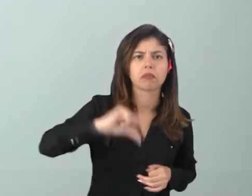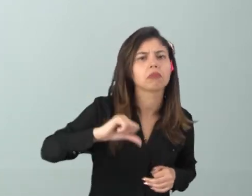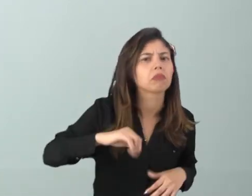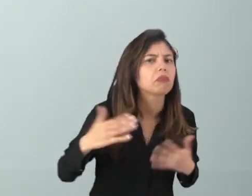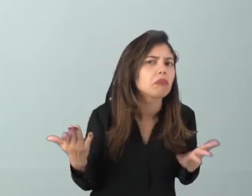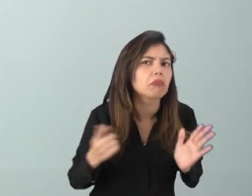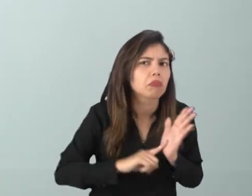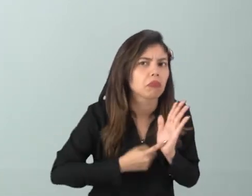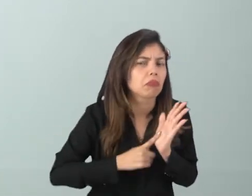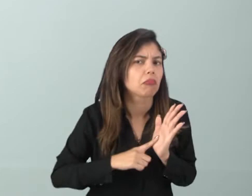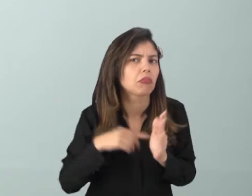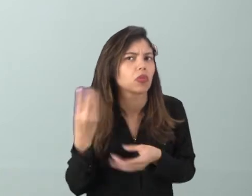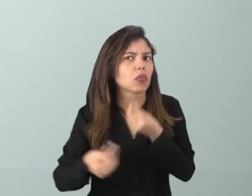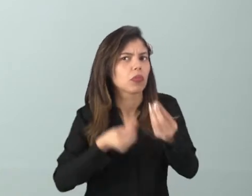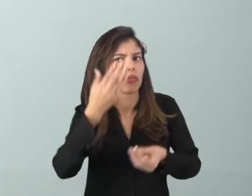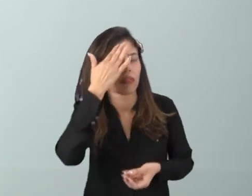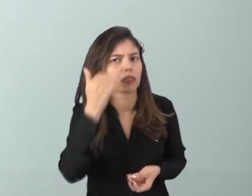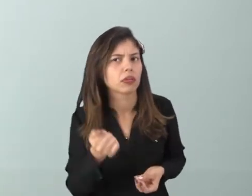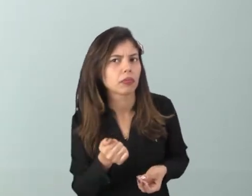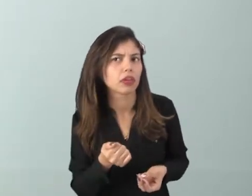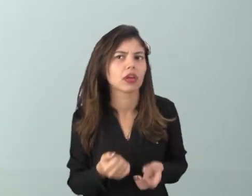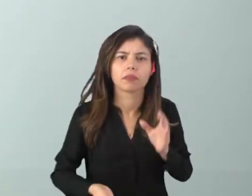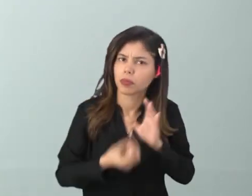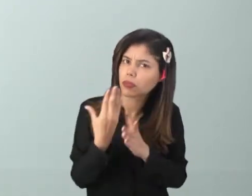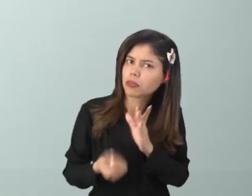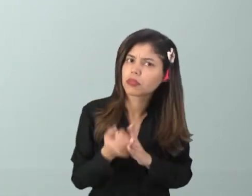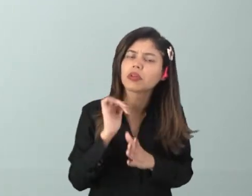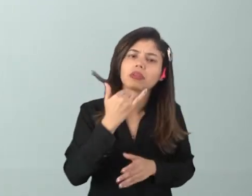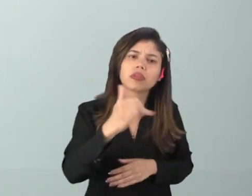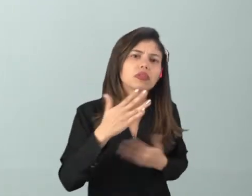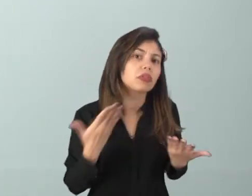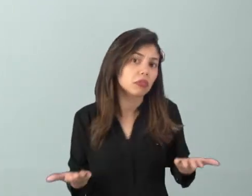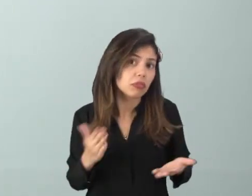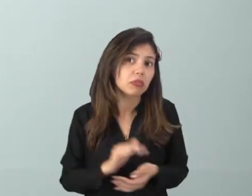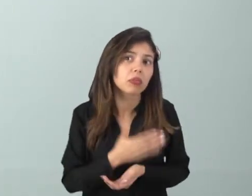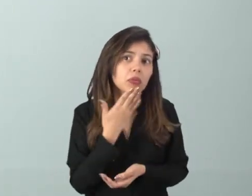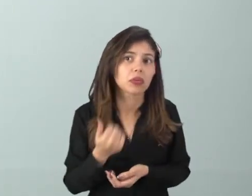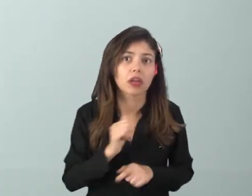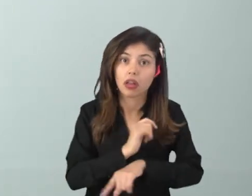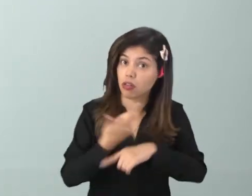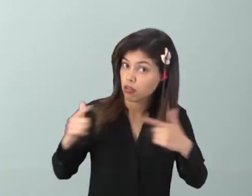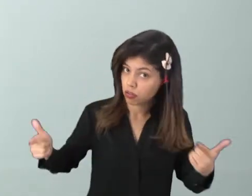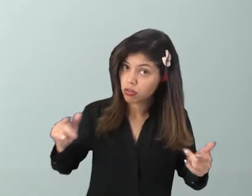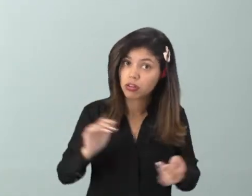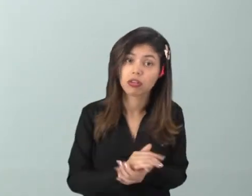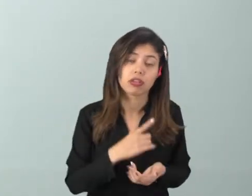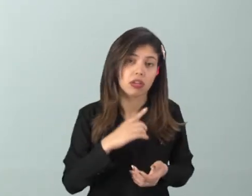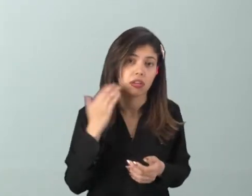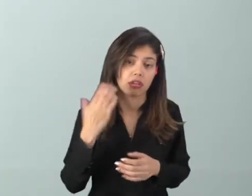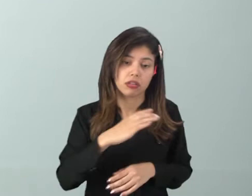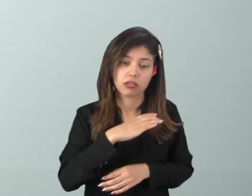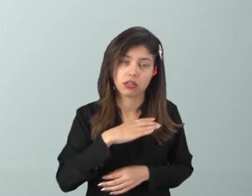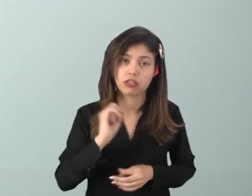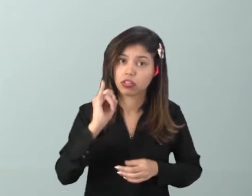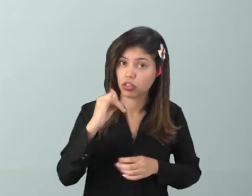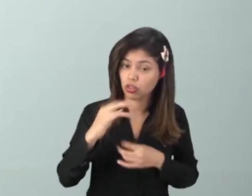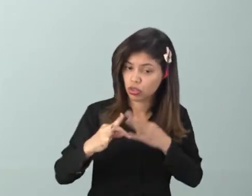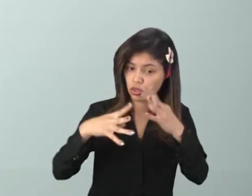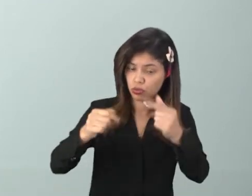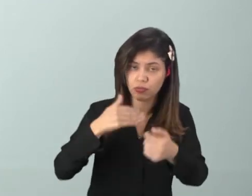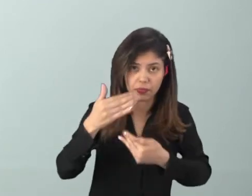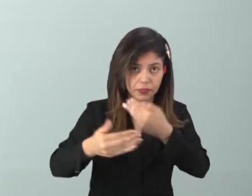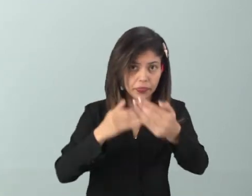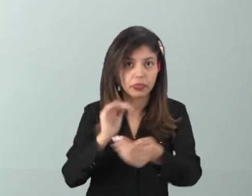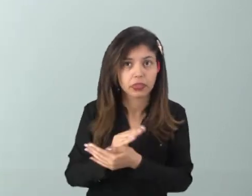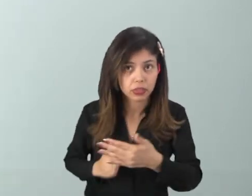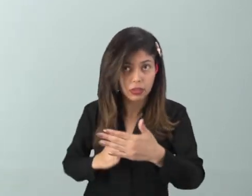negativos, como é que eu vou fazer para produzir energia elétrica, para suprir a demanda tão crescente de energia elétrica nas cidades? Se todo processo